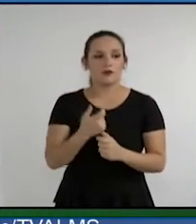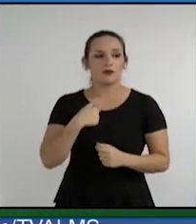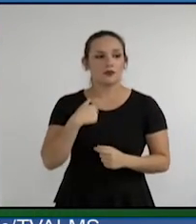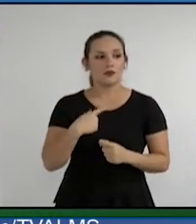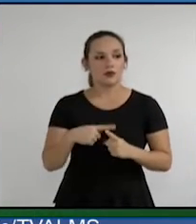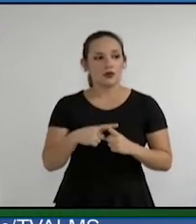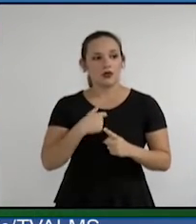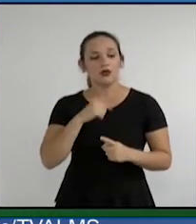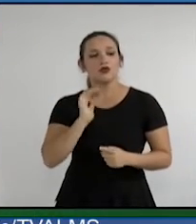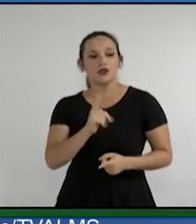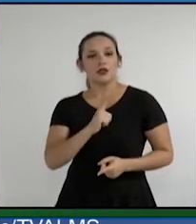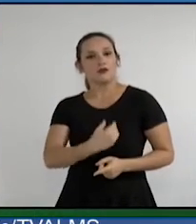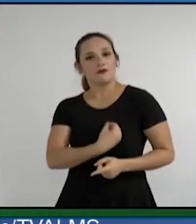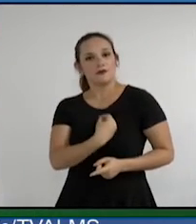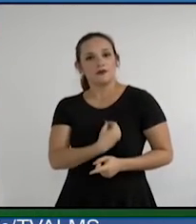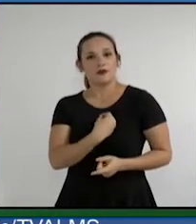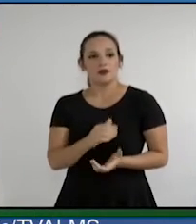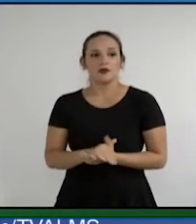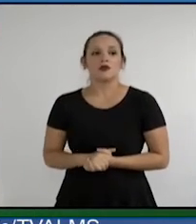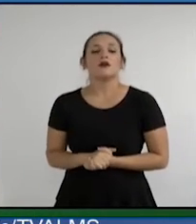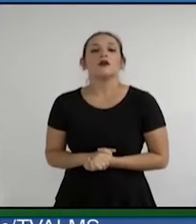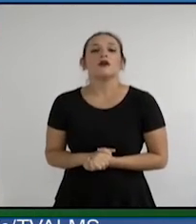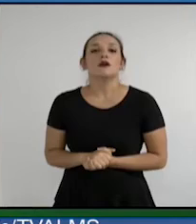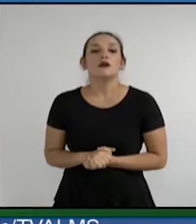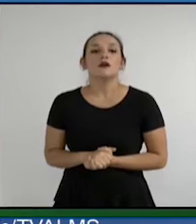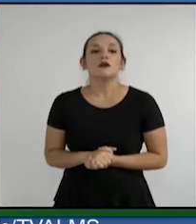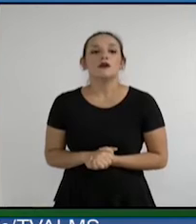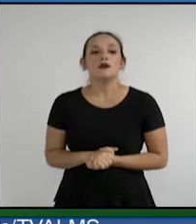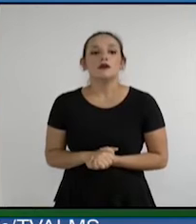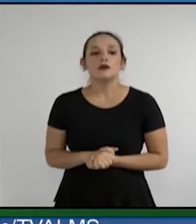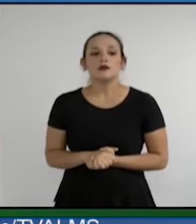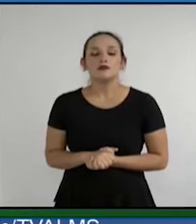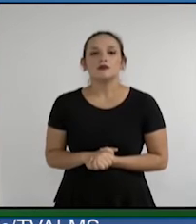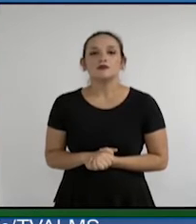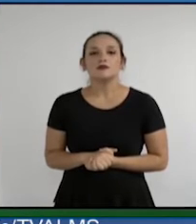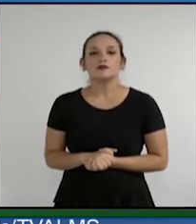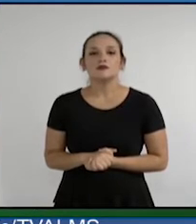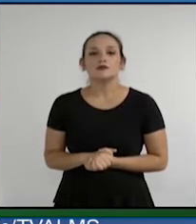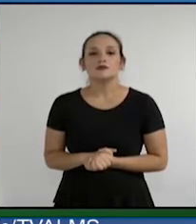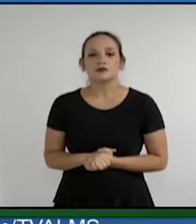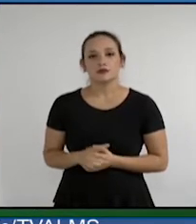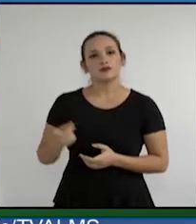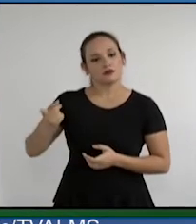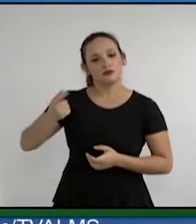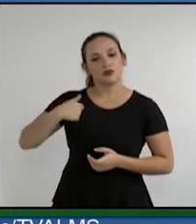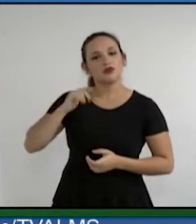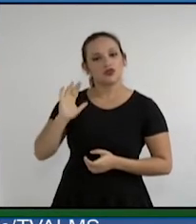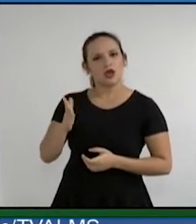pública e vim aqui insistir para que a gente pudesse efetivamente colocar os pingos nos